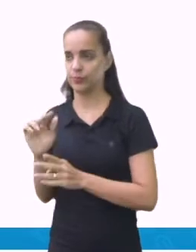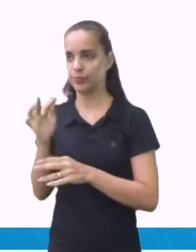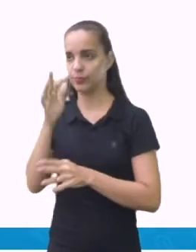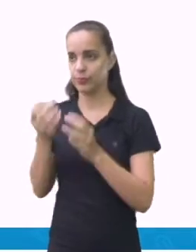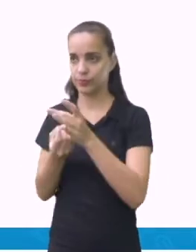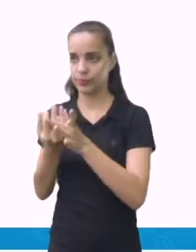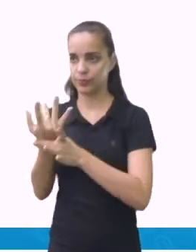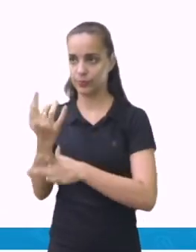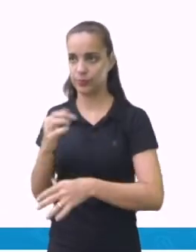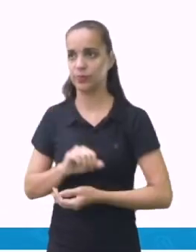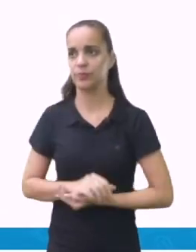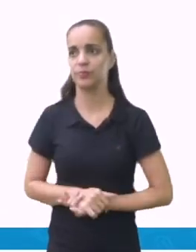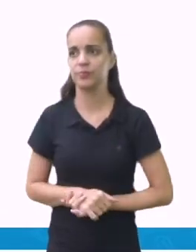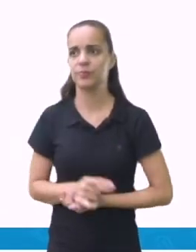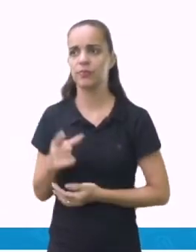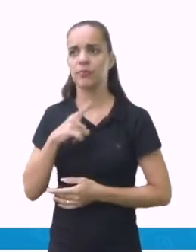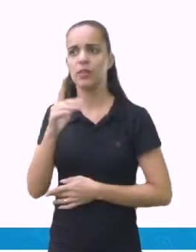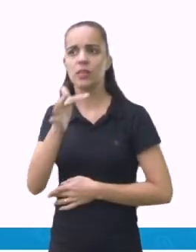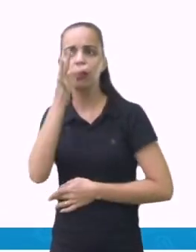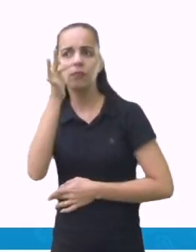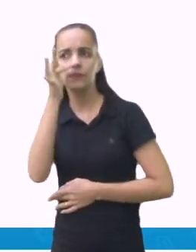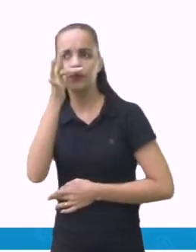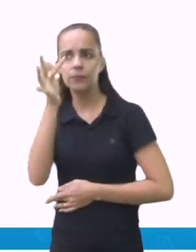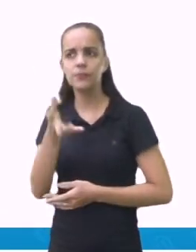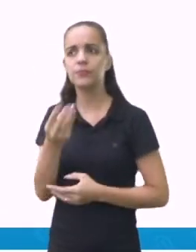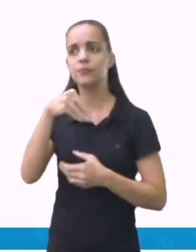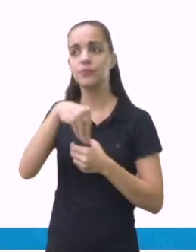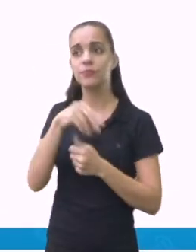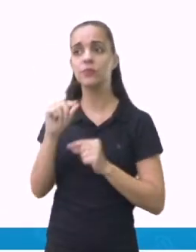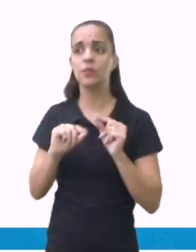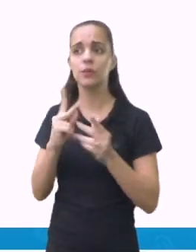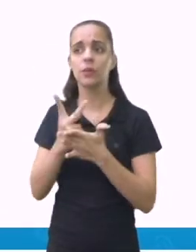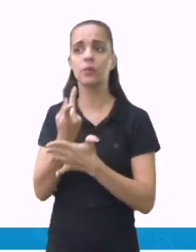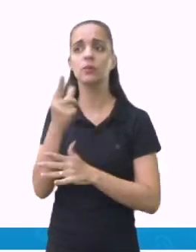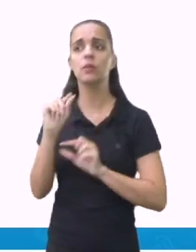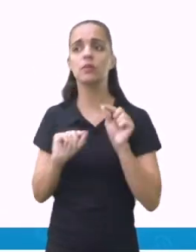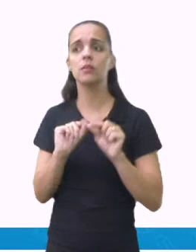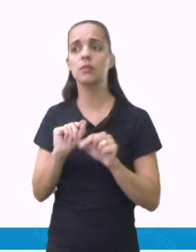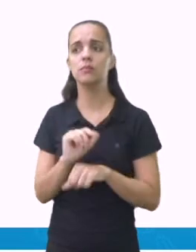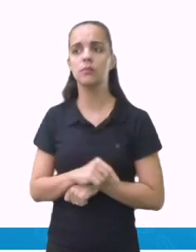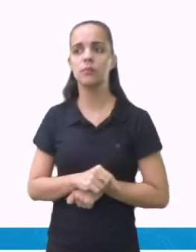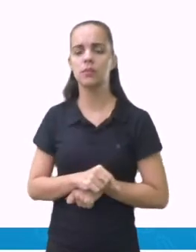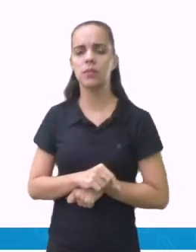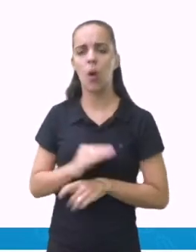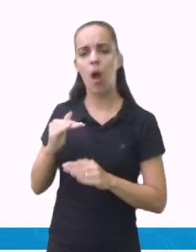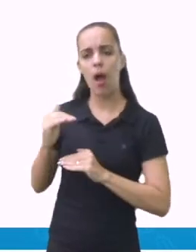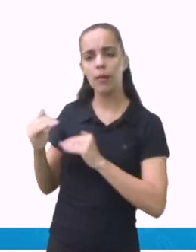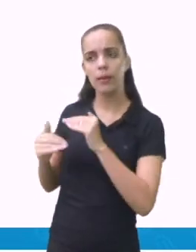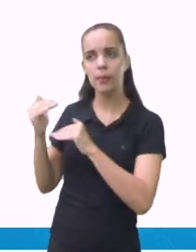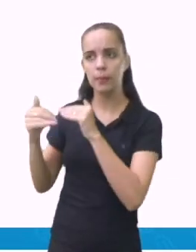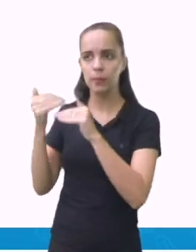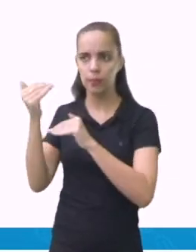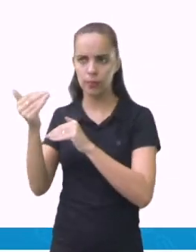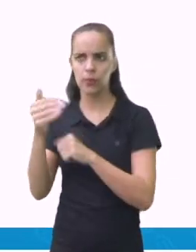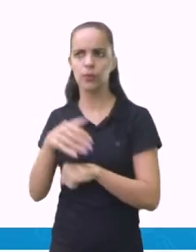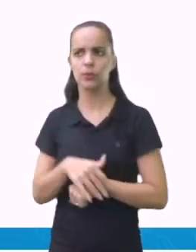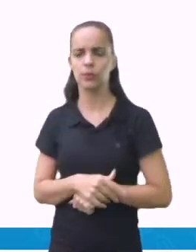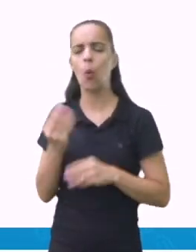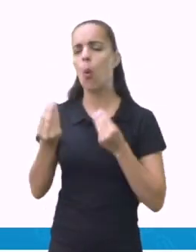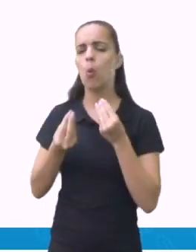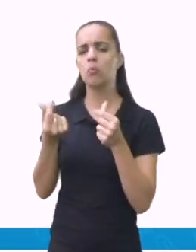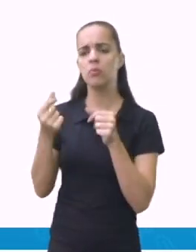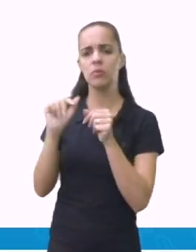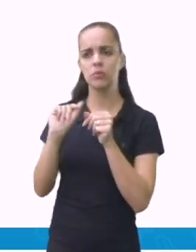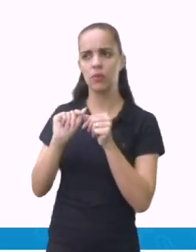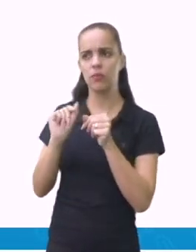do aparelho reprodutor feminino e do masculino, que acontece aí a reprodução. E como que isso é feito?